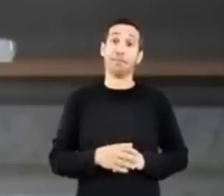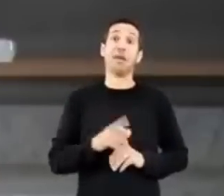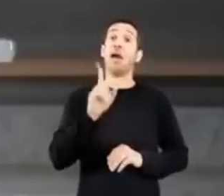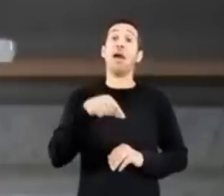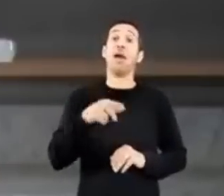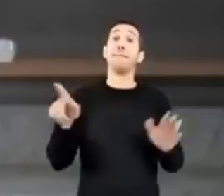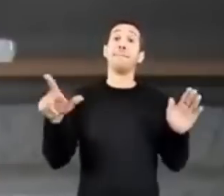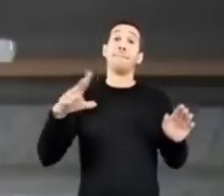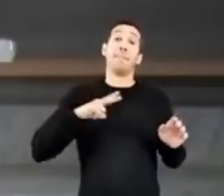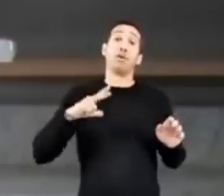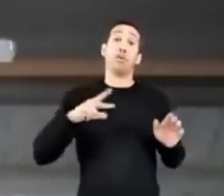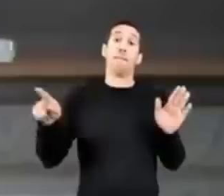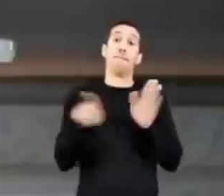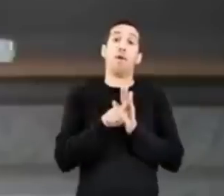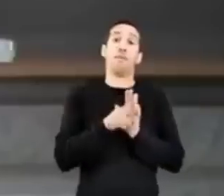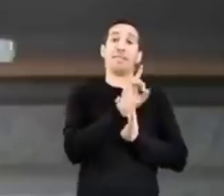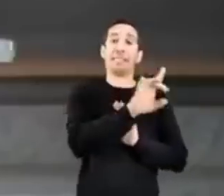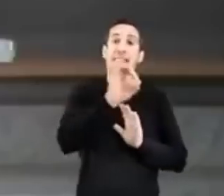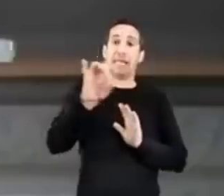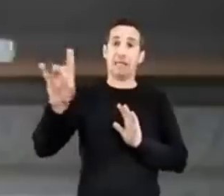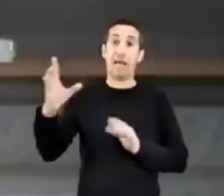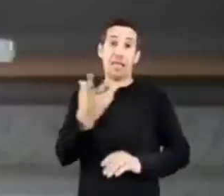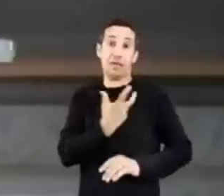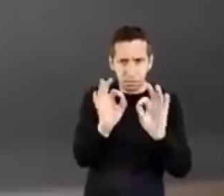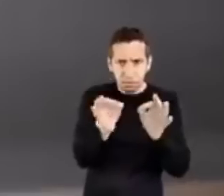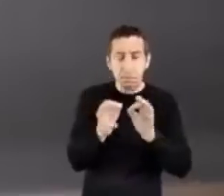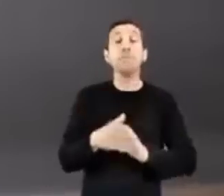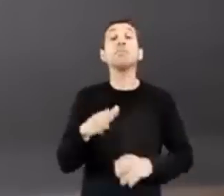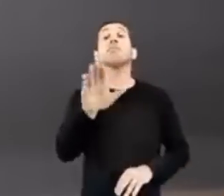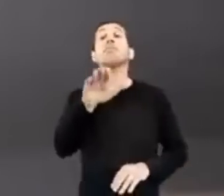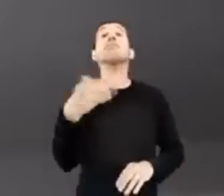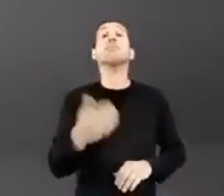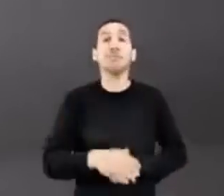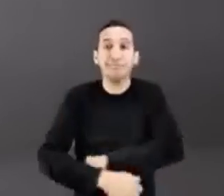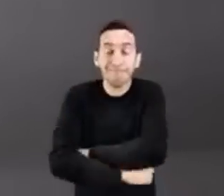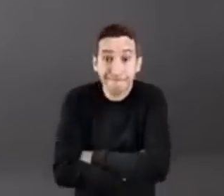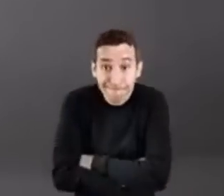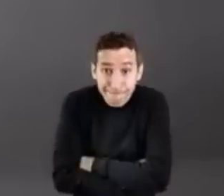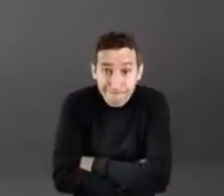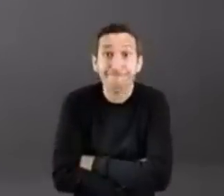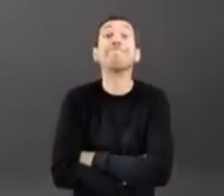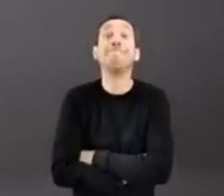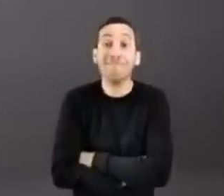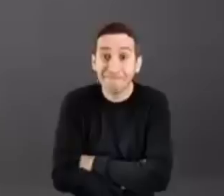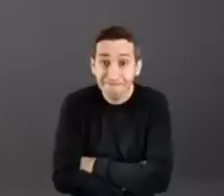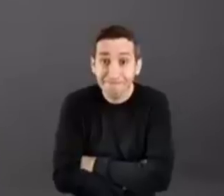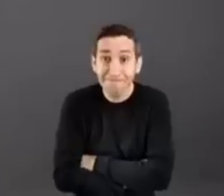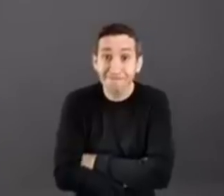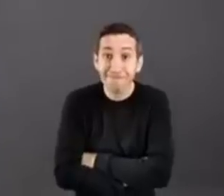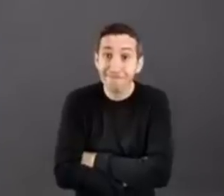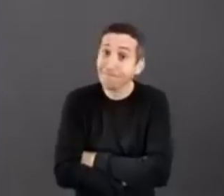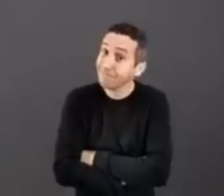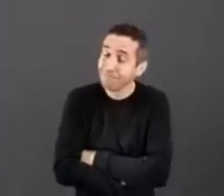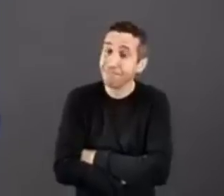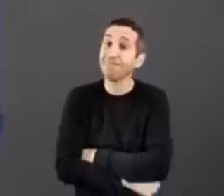é isso que estou dizendo a salvação é individual e qual é a